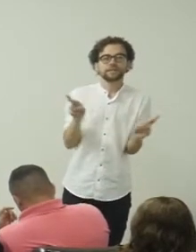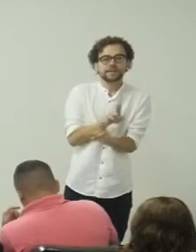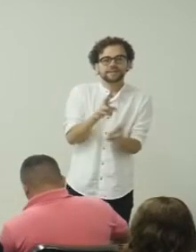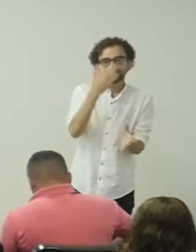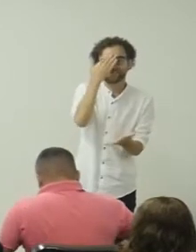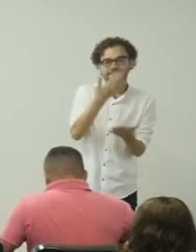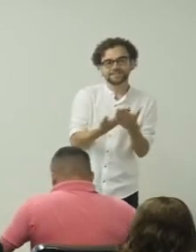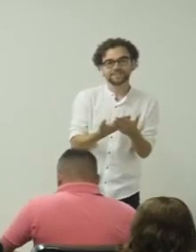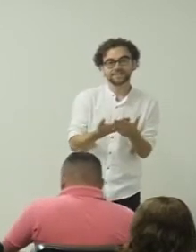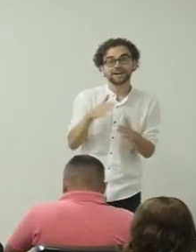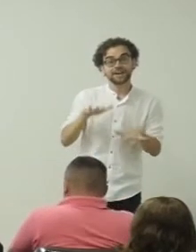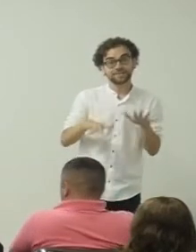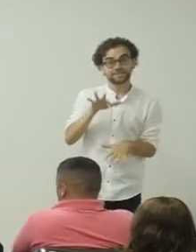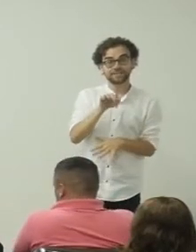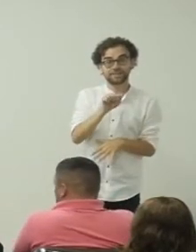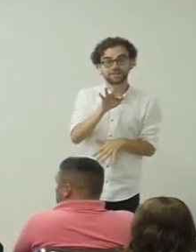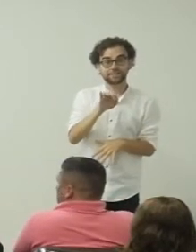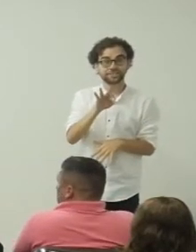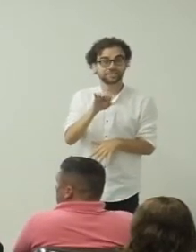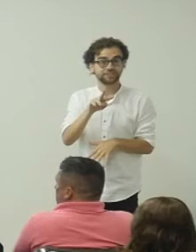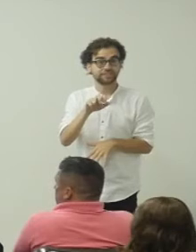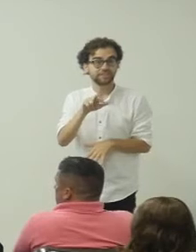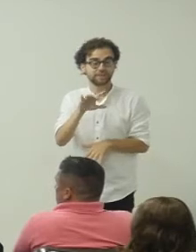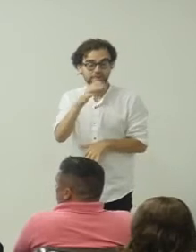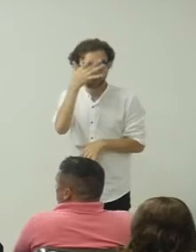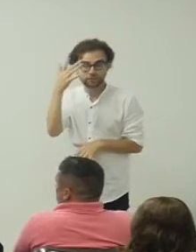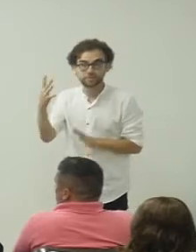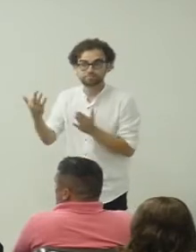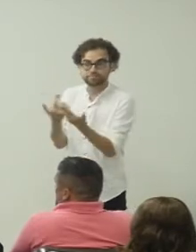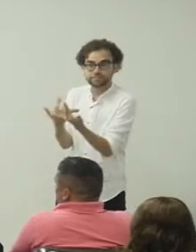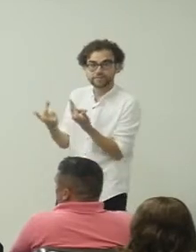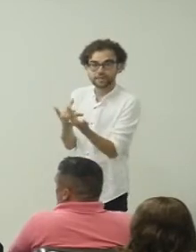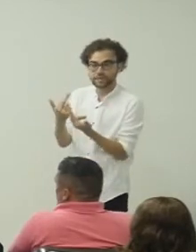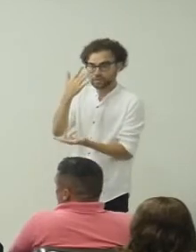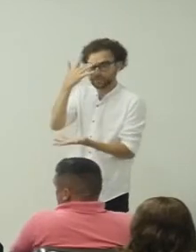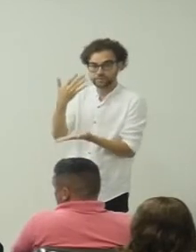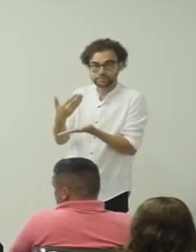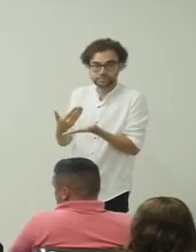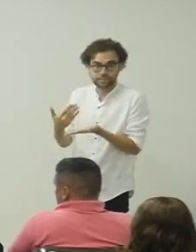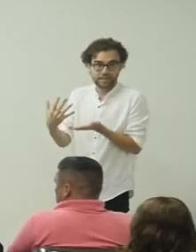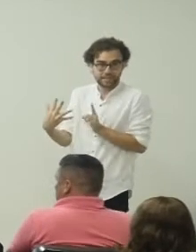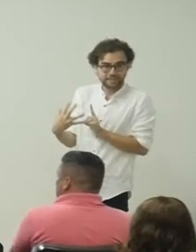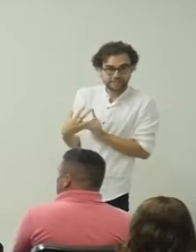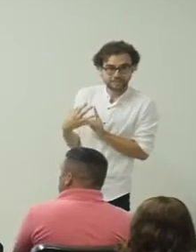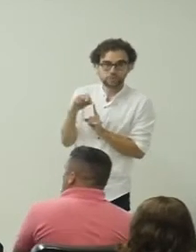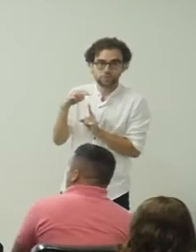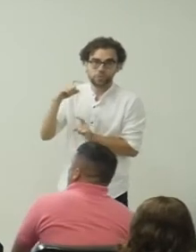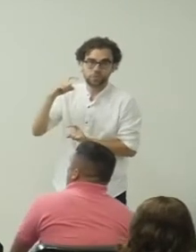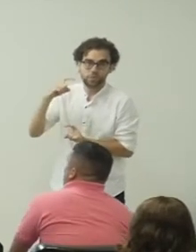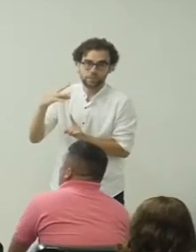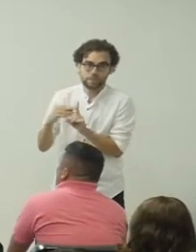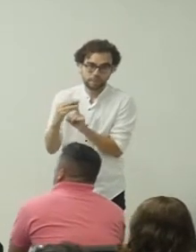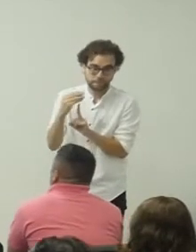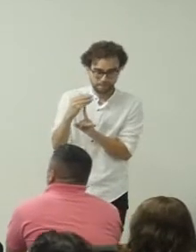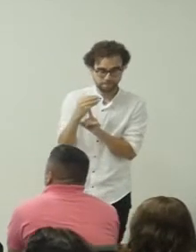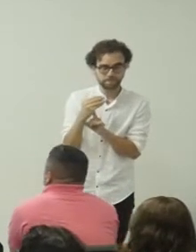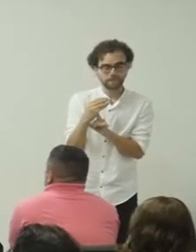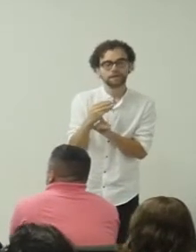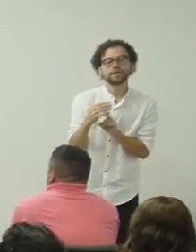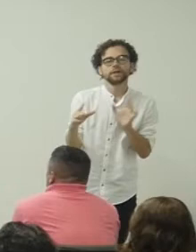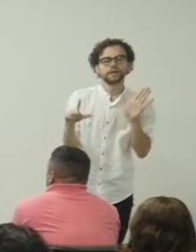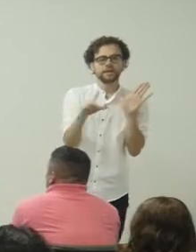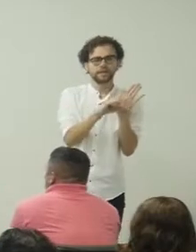confiança, às vezes até de afetividade, com as pessoas que nos assediam. Então, Medidas legais são